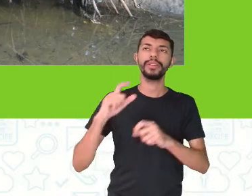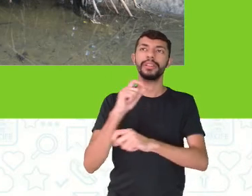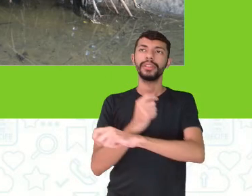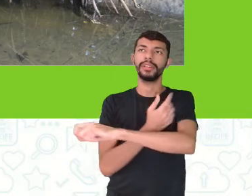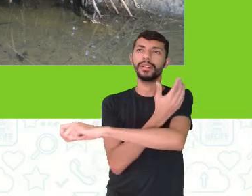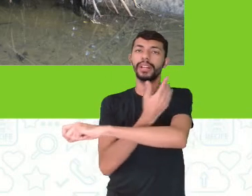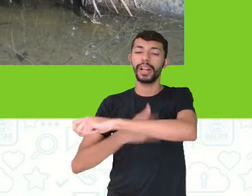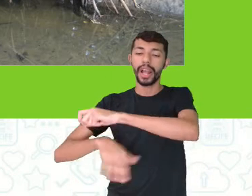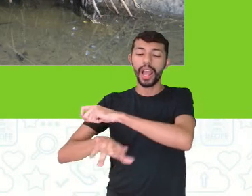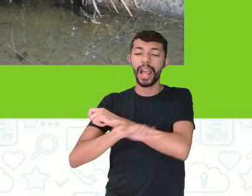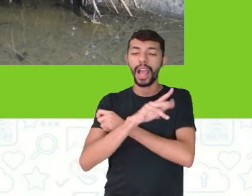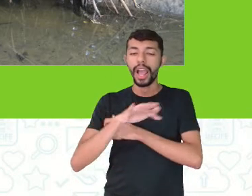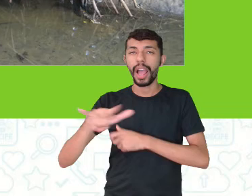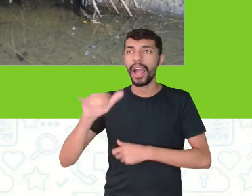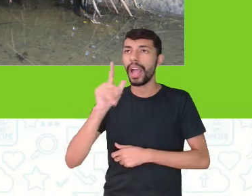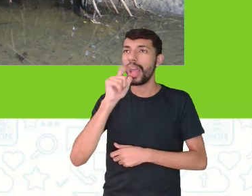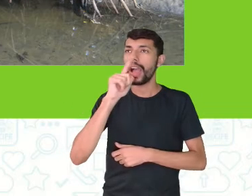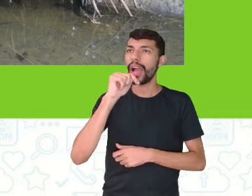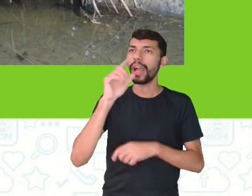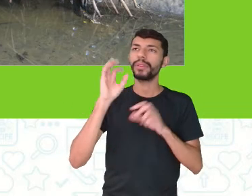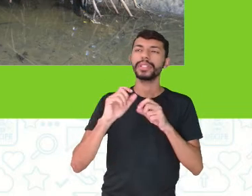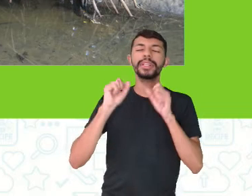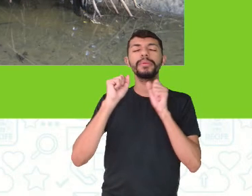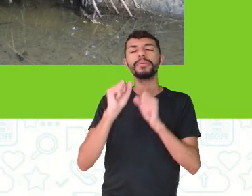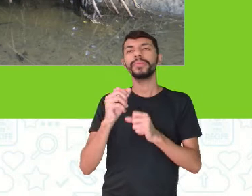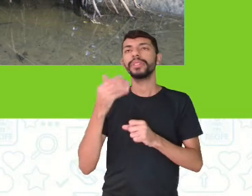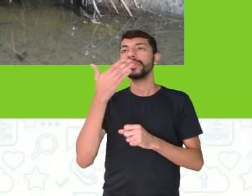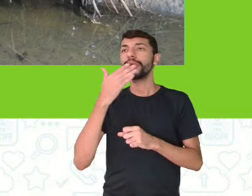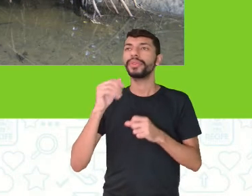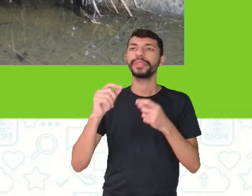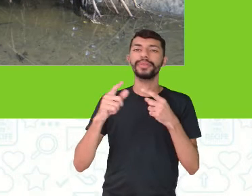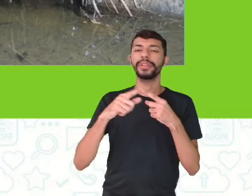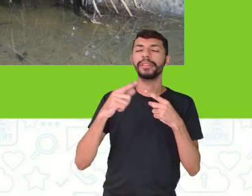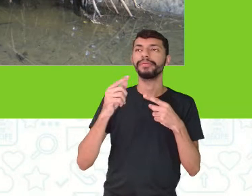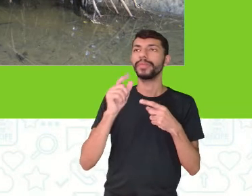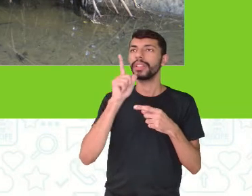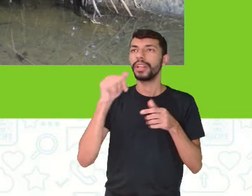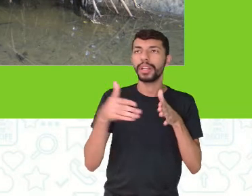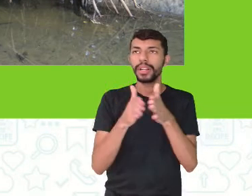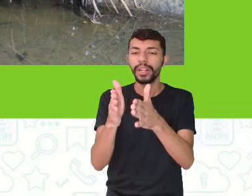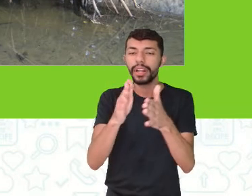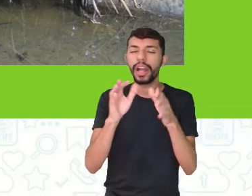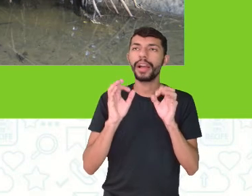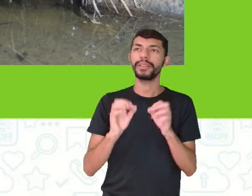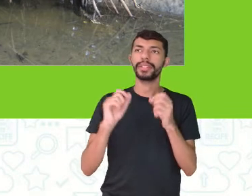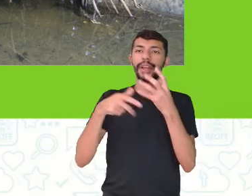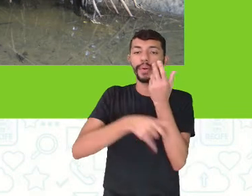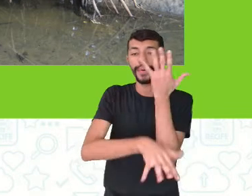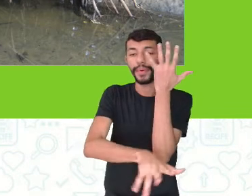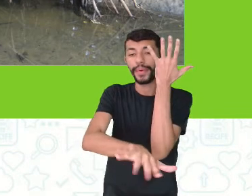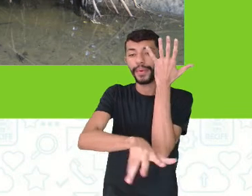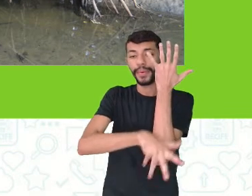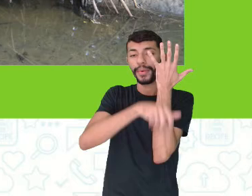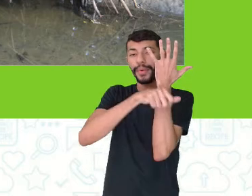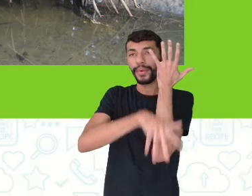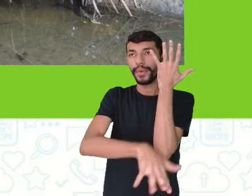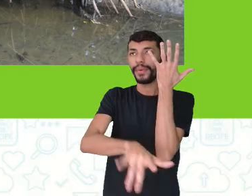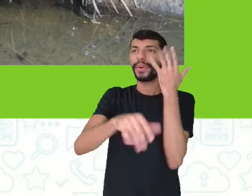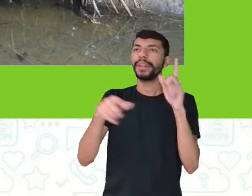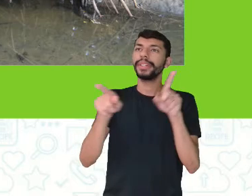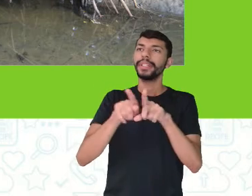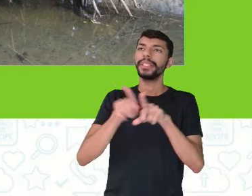o ambiente de água doce, como lagos, mangues e rios, e também os ambientes marinhos, como mares